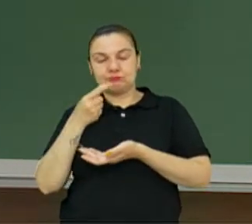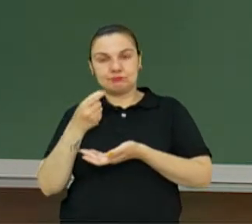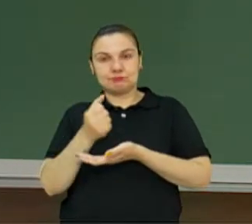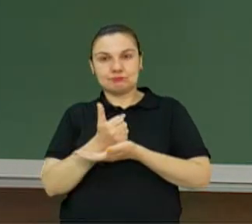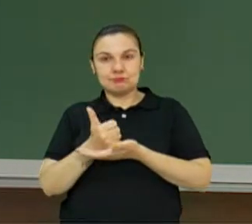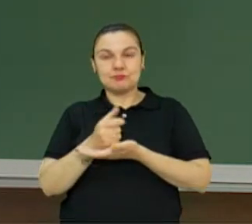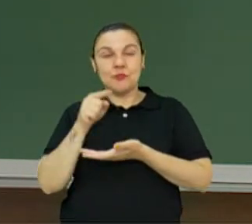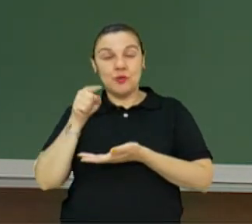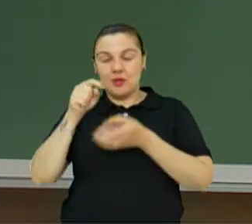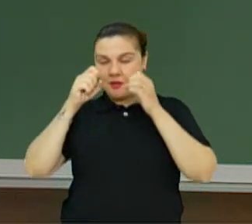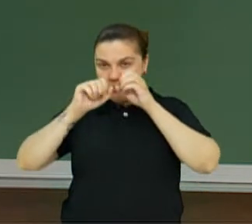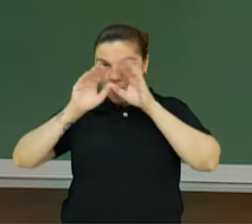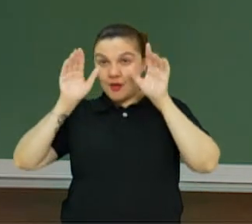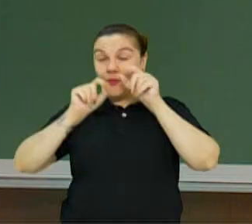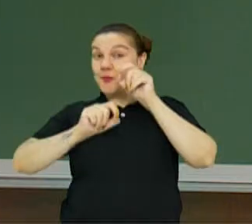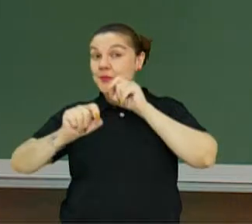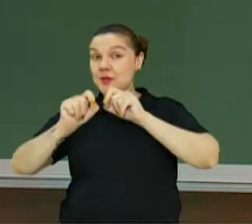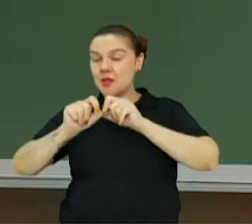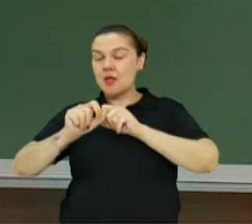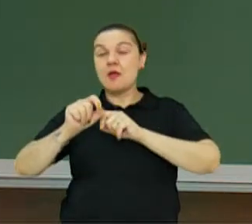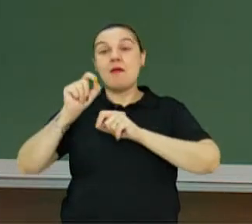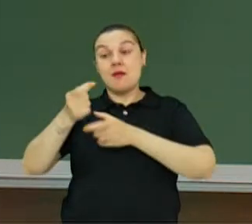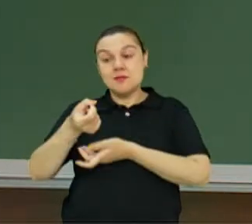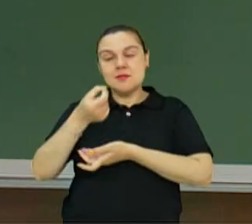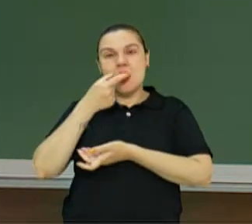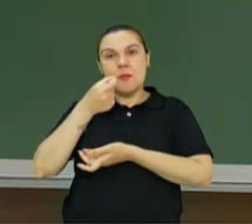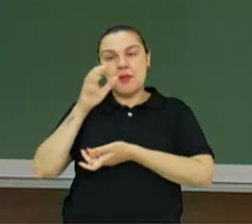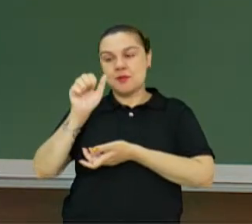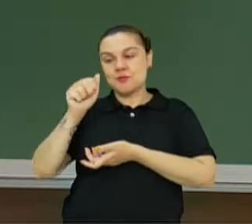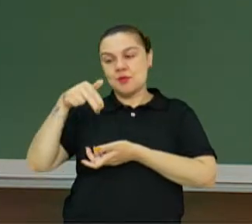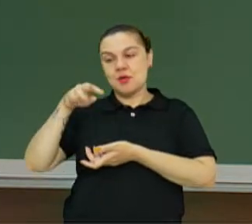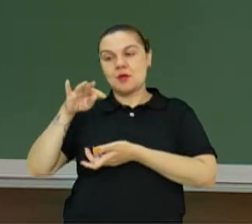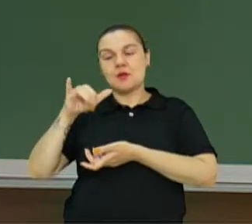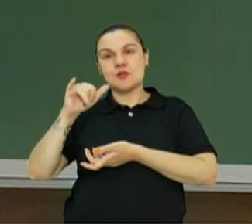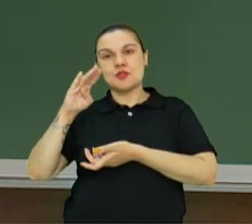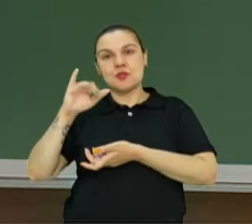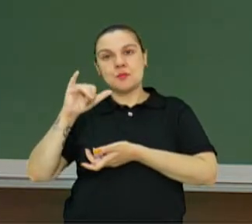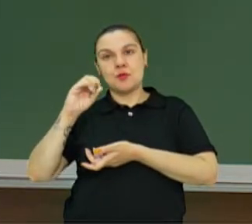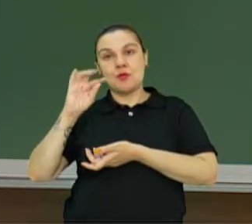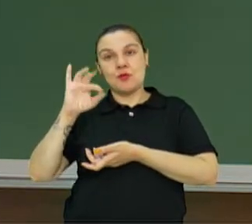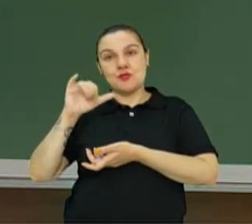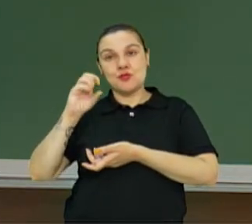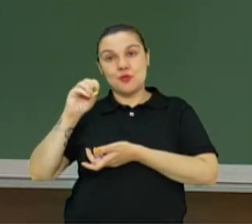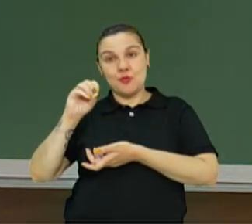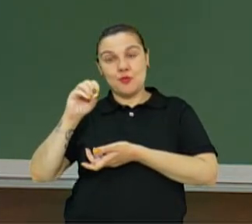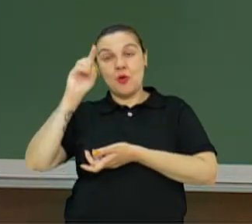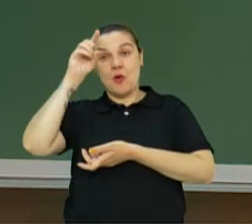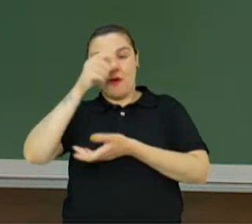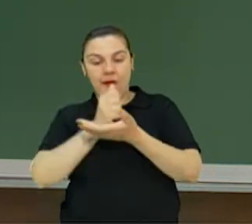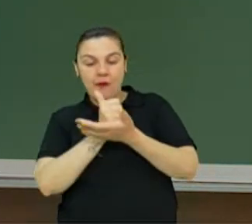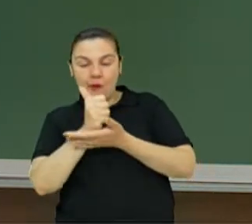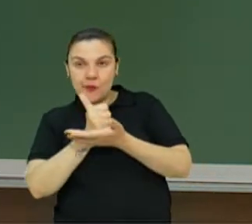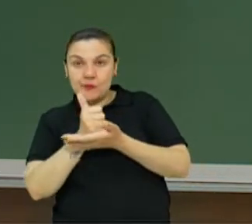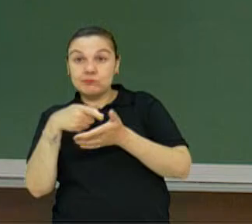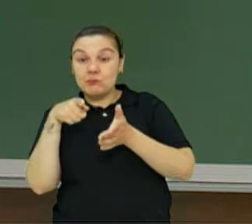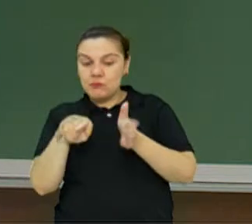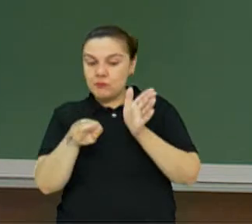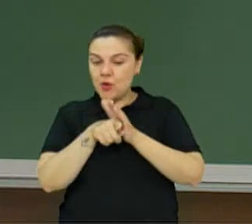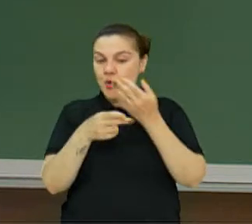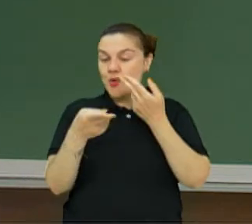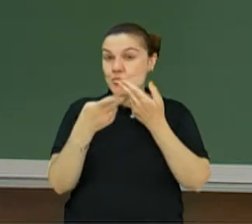tenha claro aí na sua cabecinha é que os antibióticos são remédios controlados, usados somente em casos